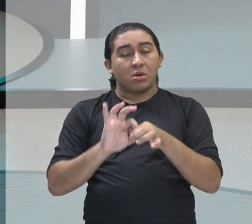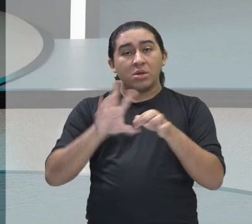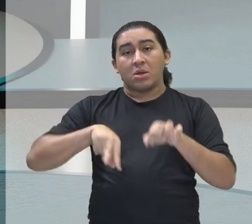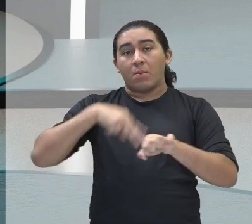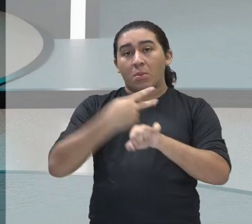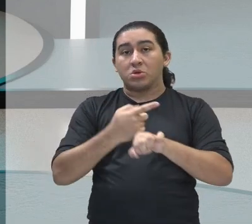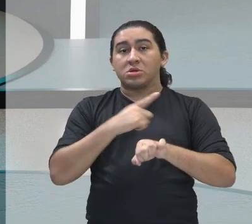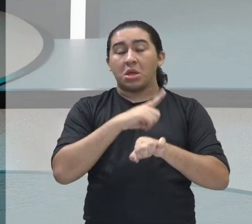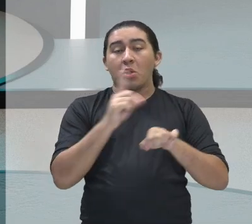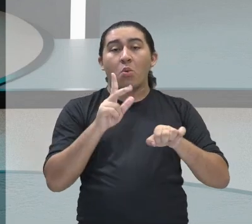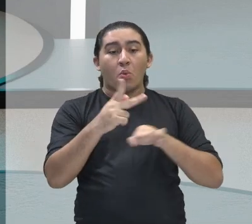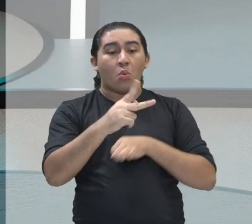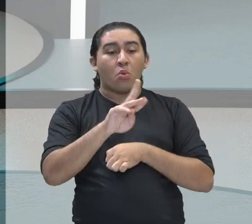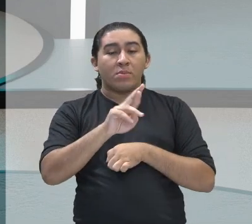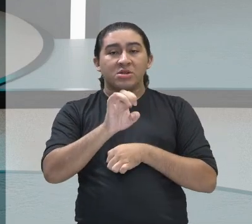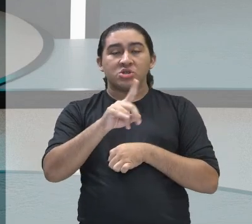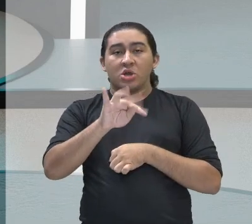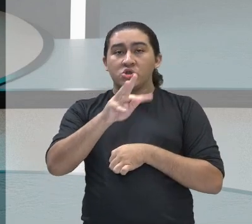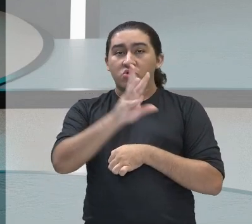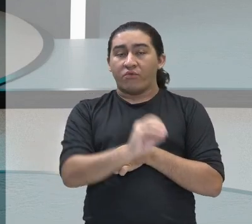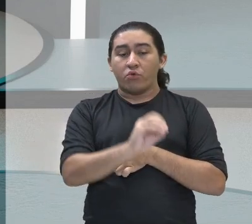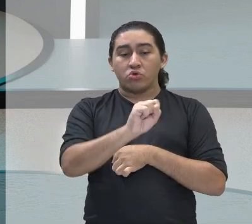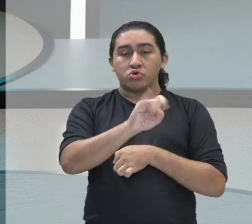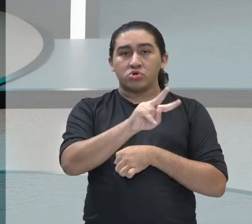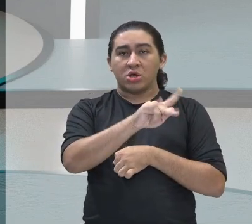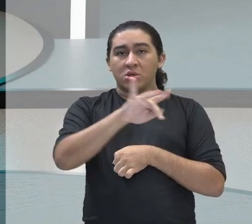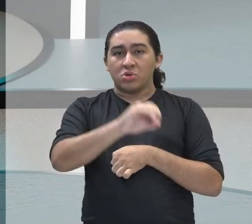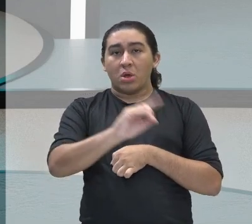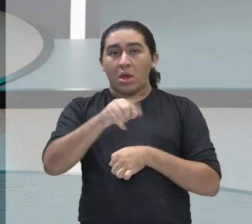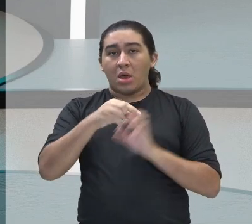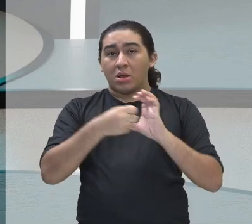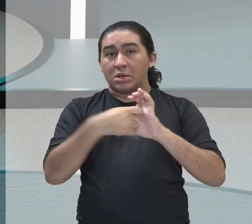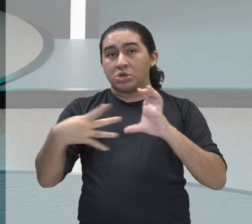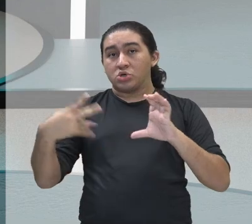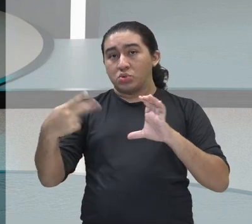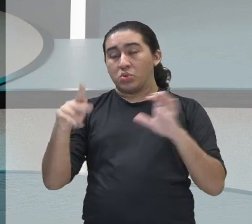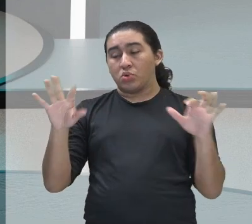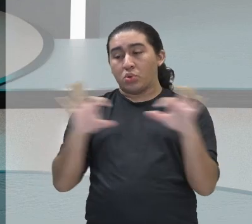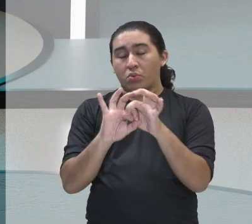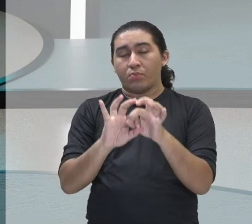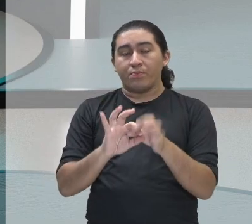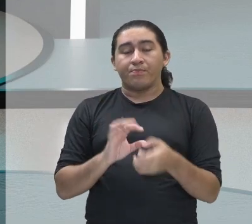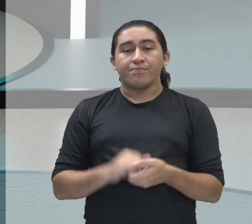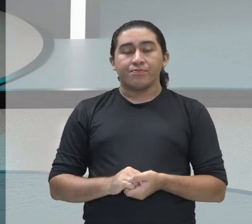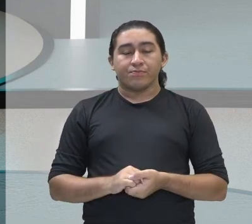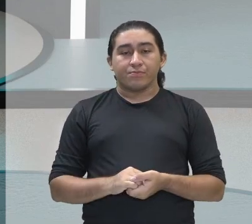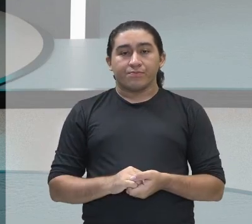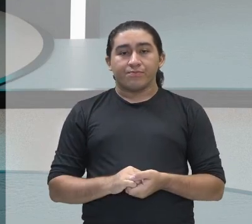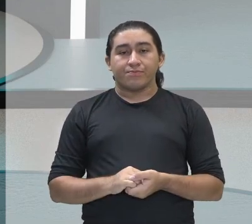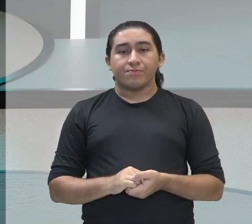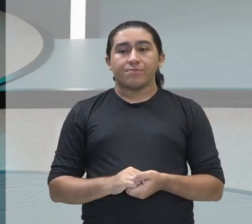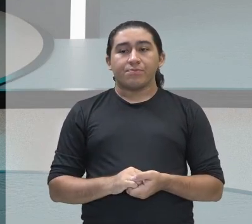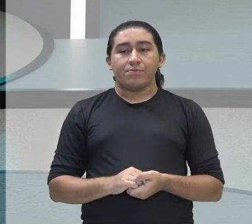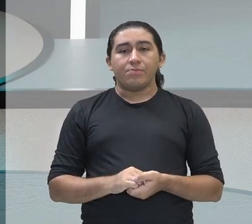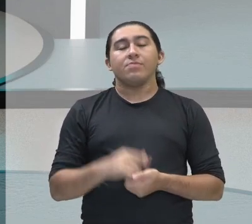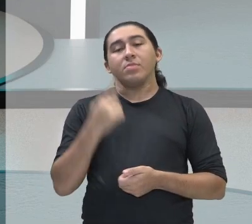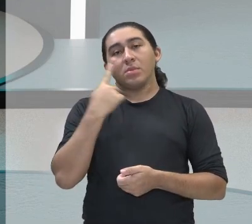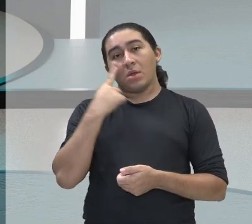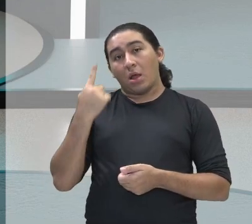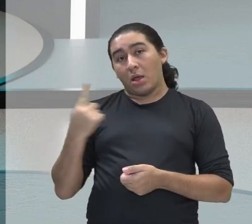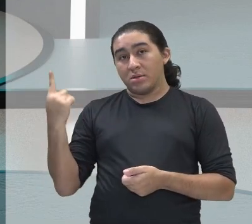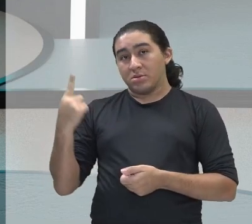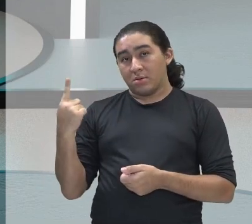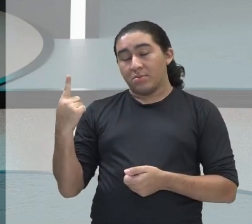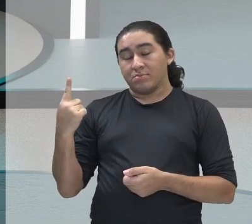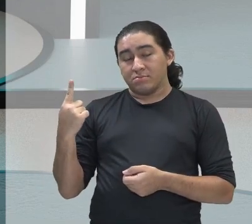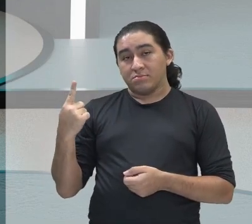vem o predicativo do sujeito, que é a qualidade atribuída a esse sujeito, tá bom? Em situações como essa, aí o adjetivo vem depois do